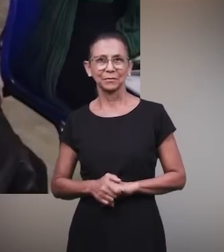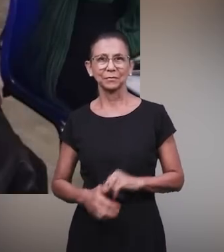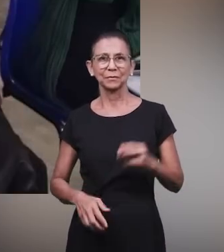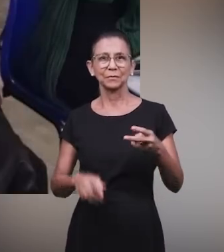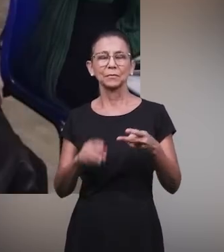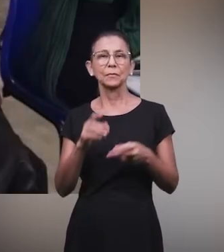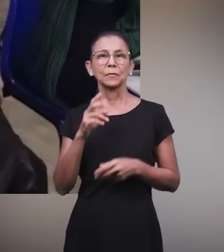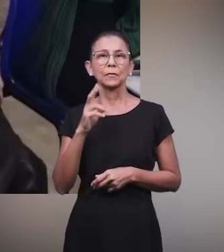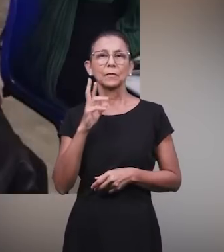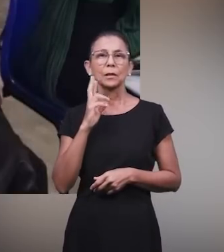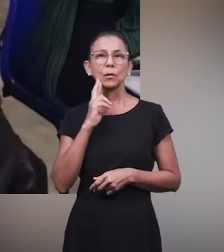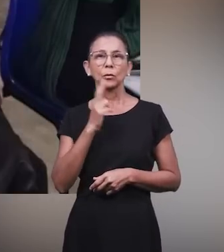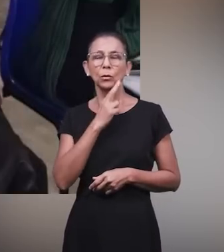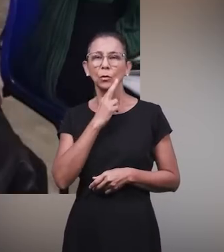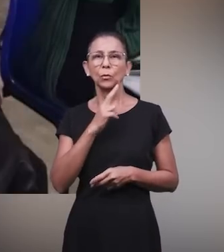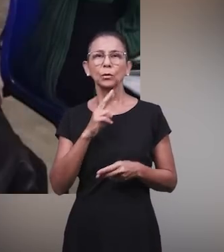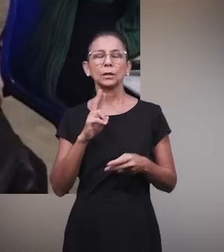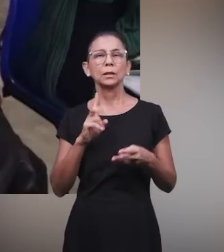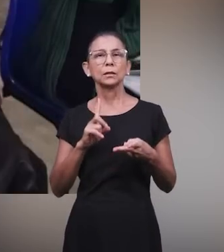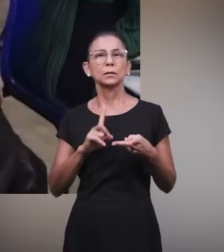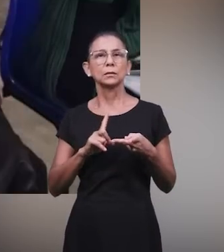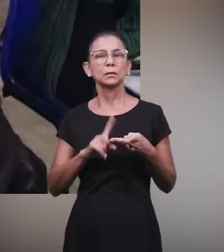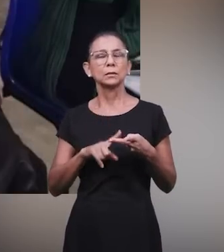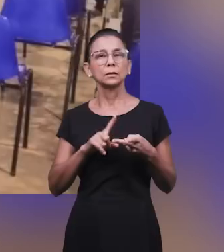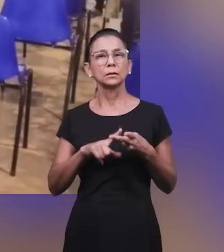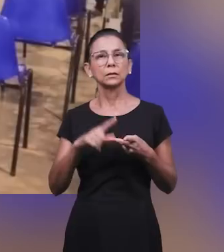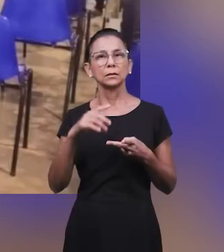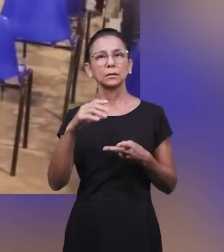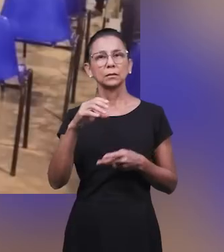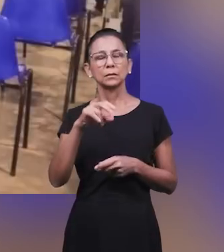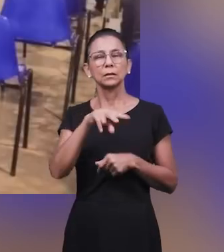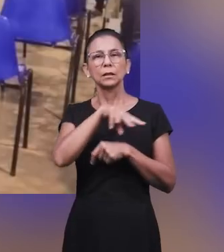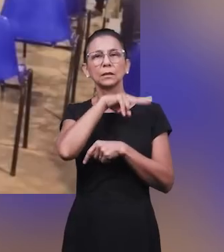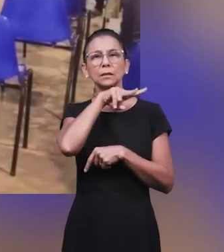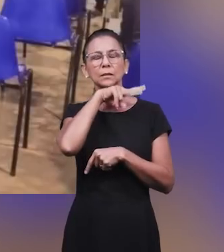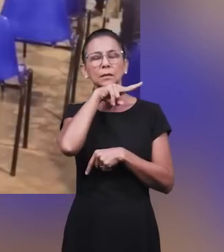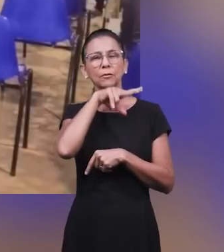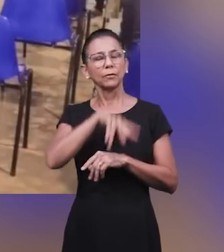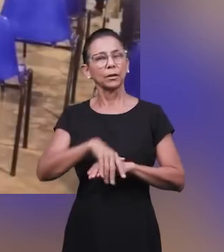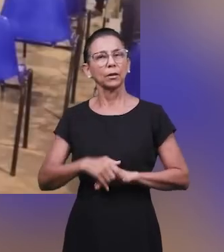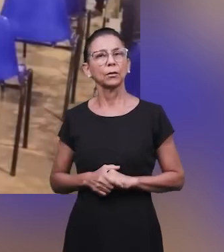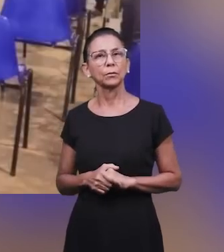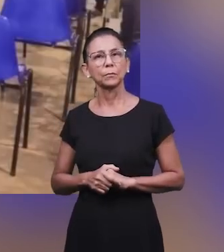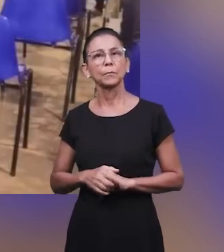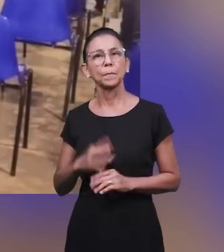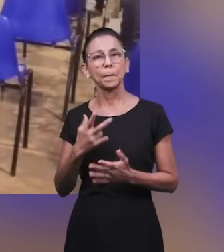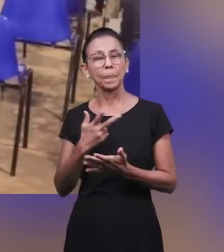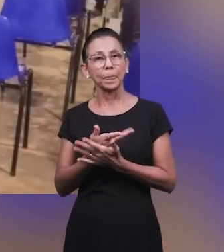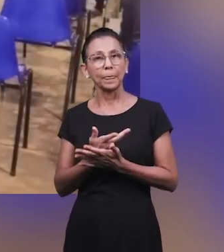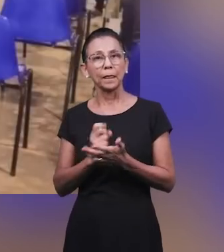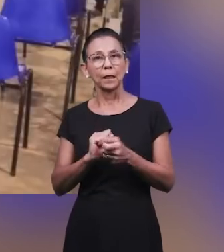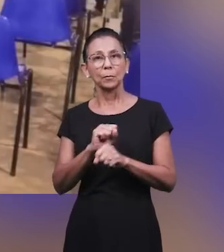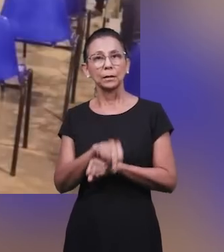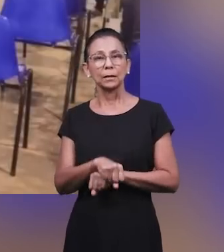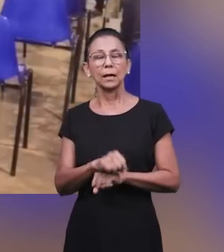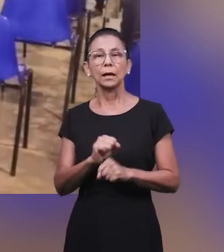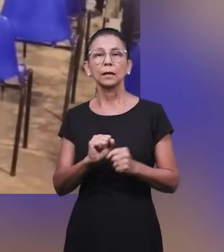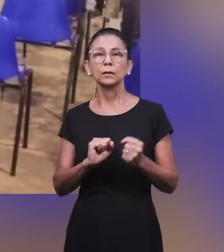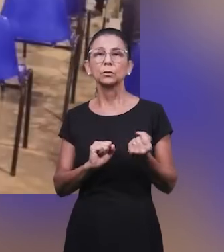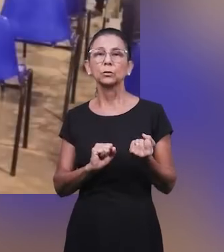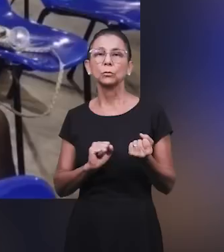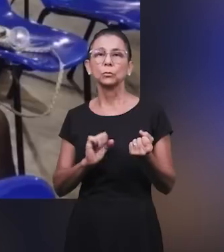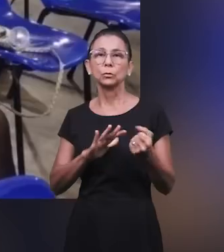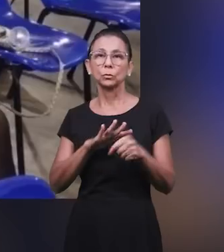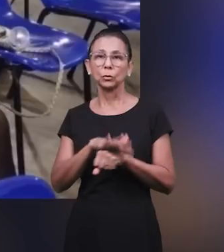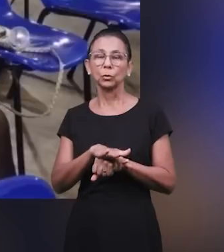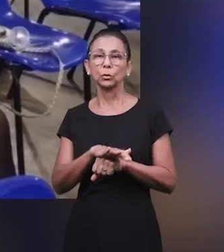nos informou que houve o seminário também para os jovens. Mas não foi só isso não, à noite foi feita uma vigília com os